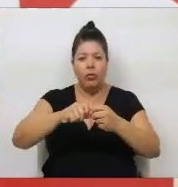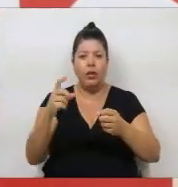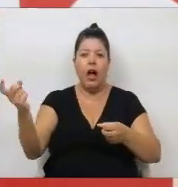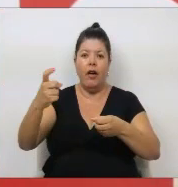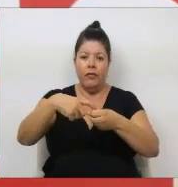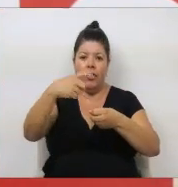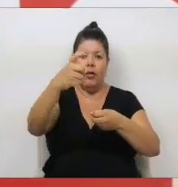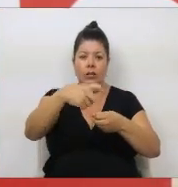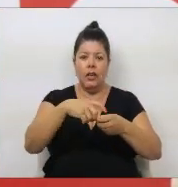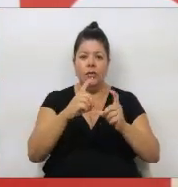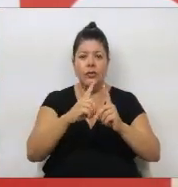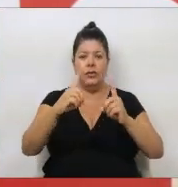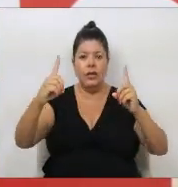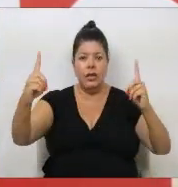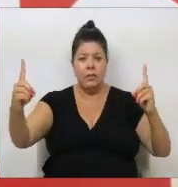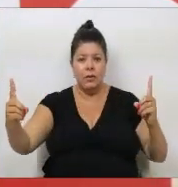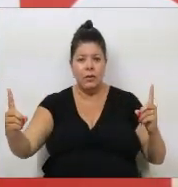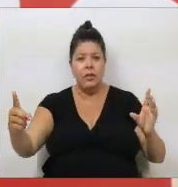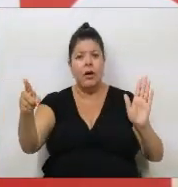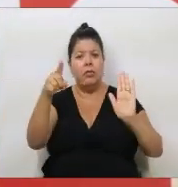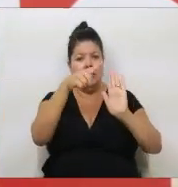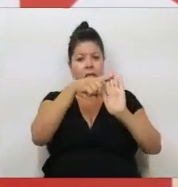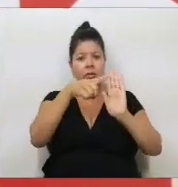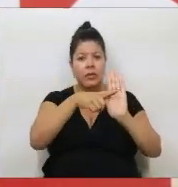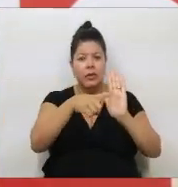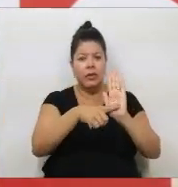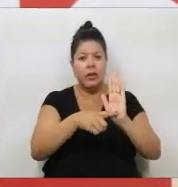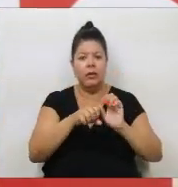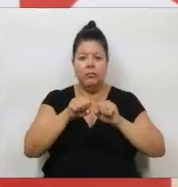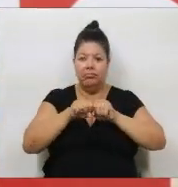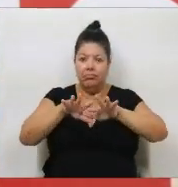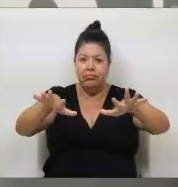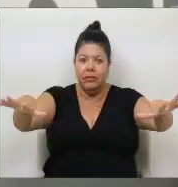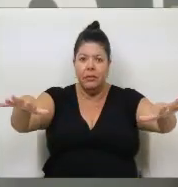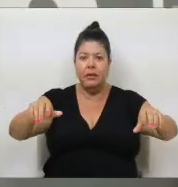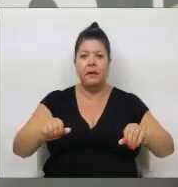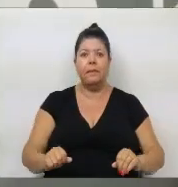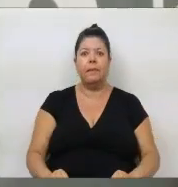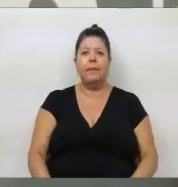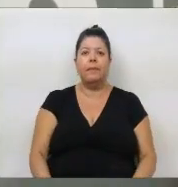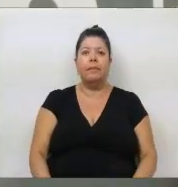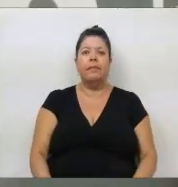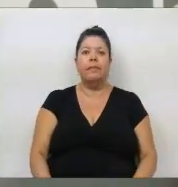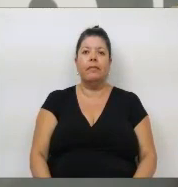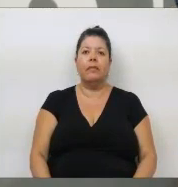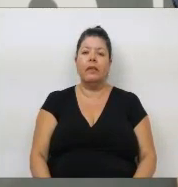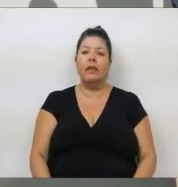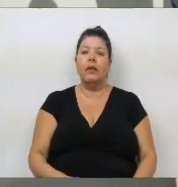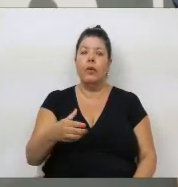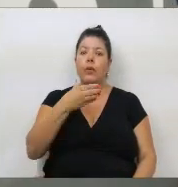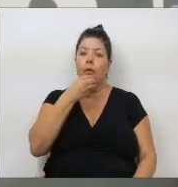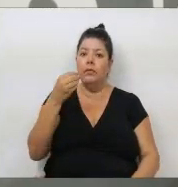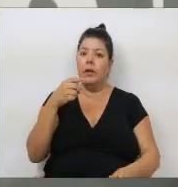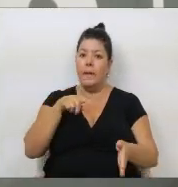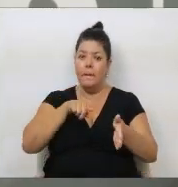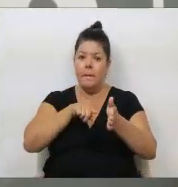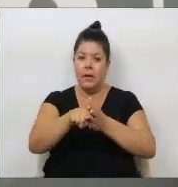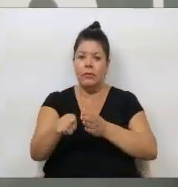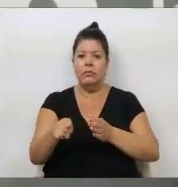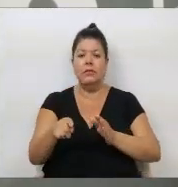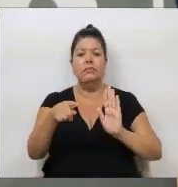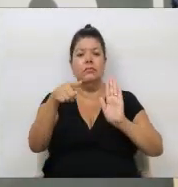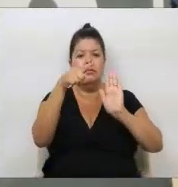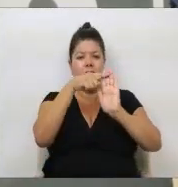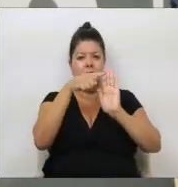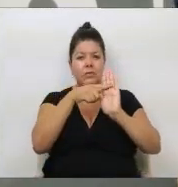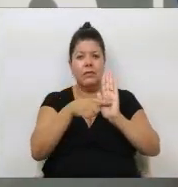voltando ao isolamento social, voltando a medidas de contenção da pandemia. Perfeito. O nosso próximo tópico é tão